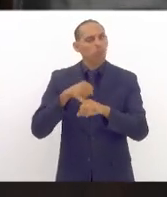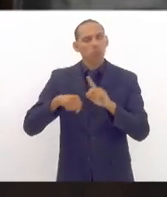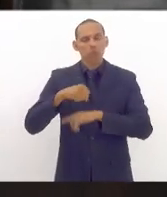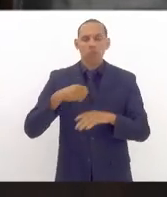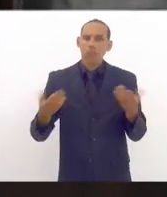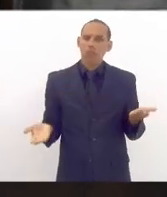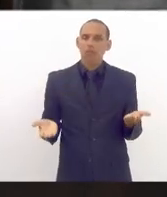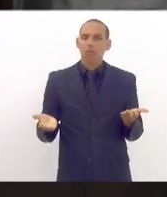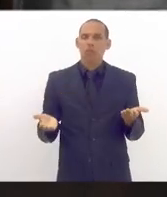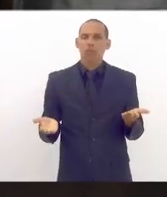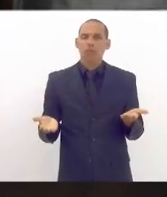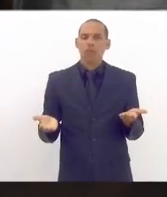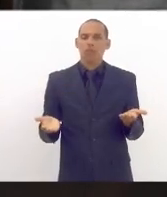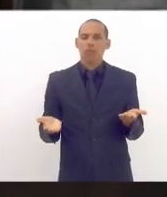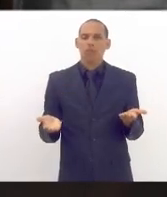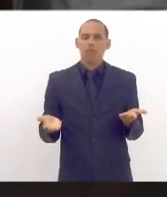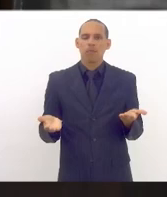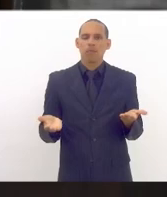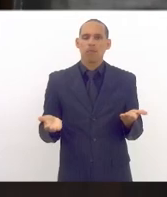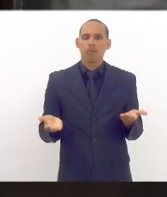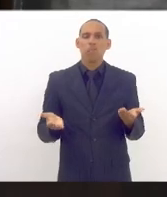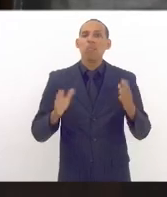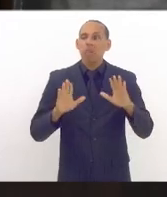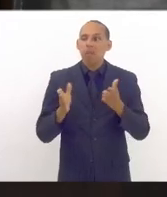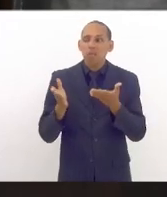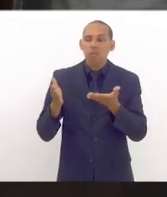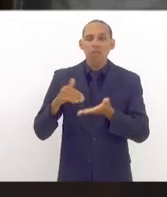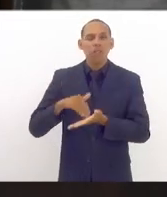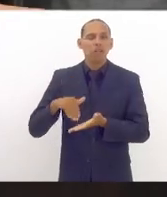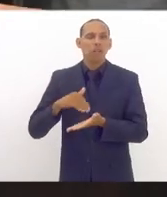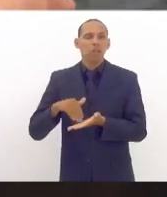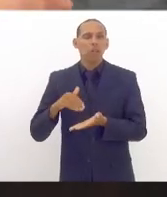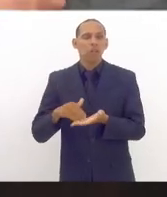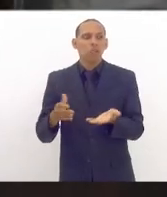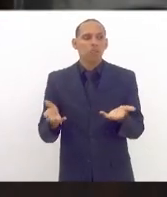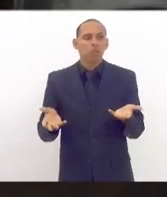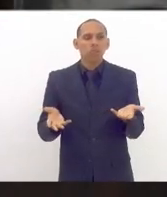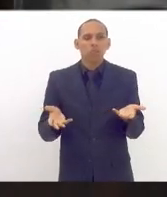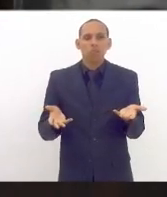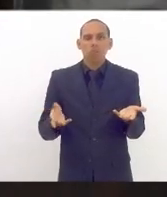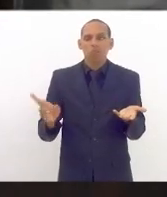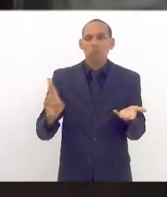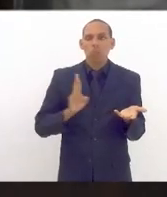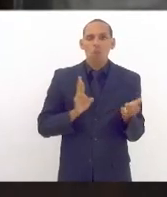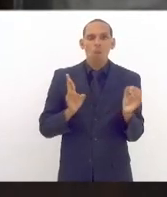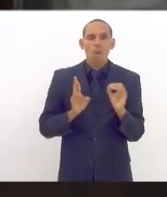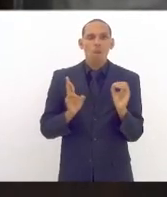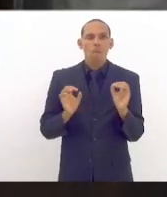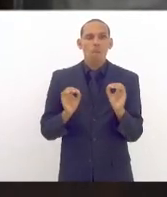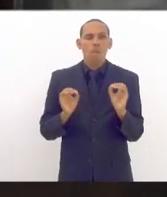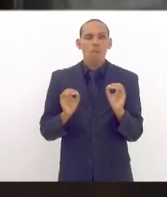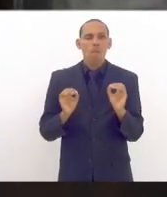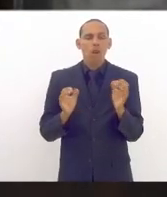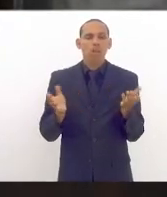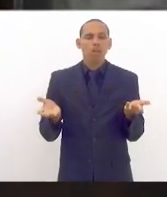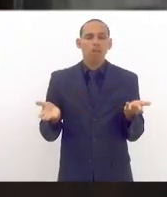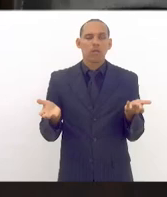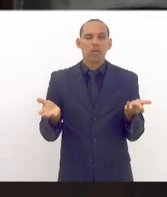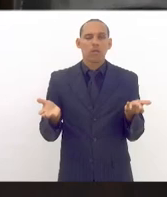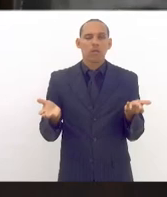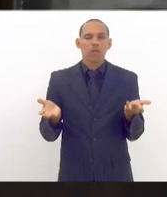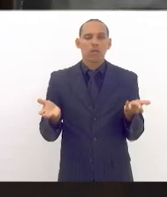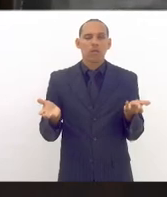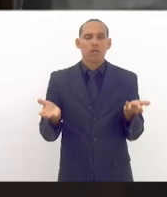social e a secretaria não respondi a isso e